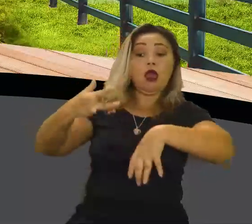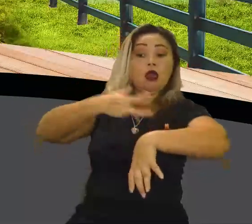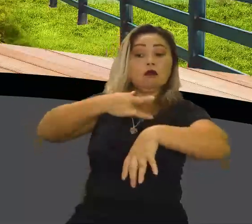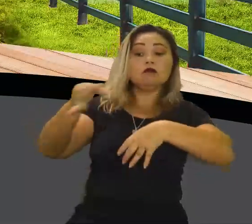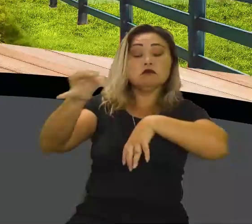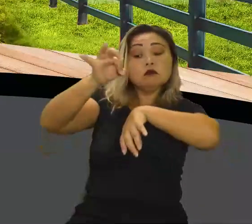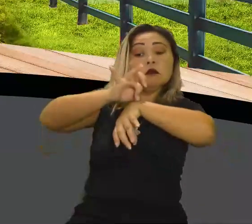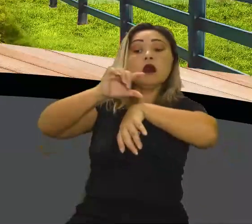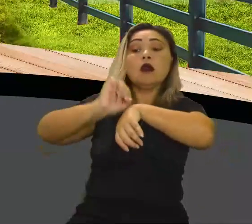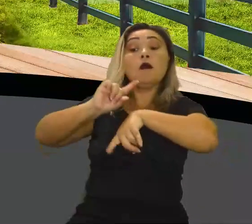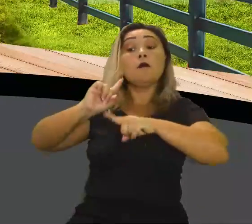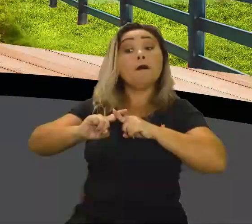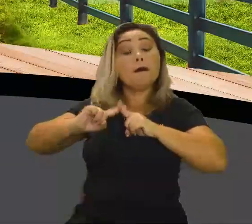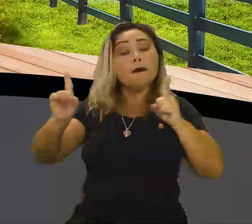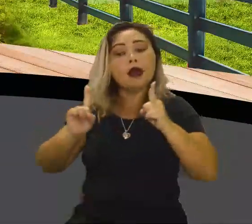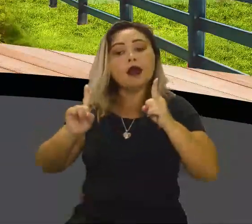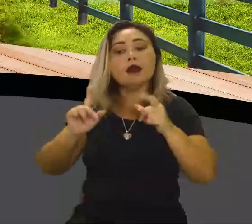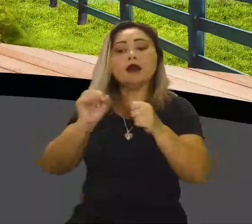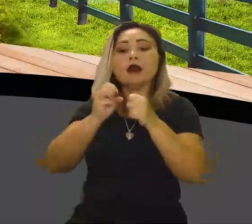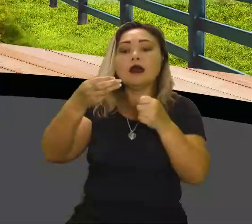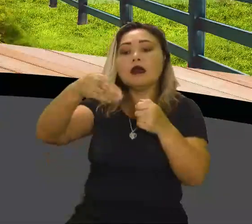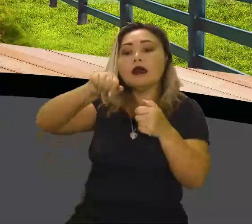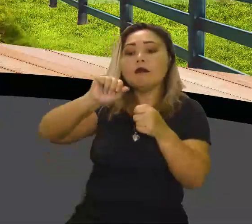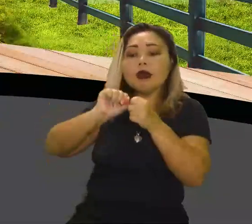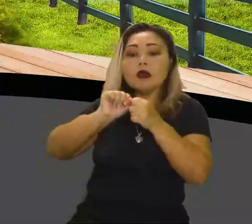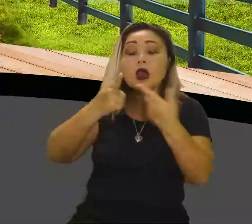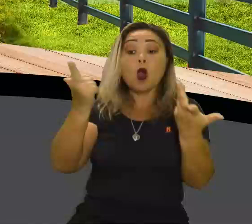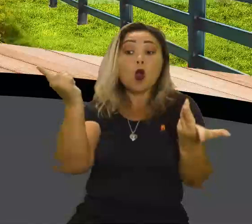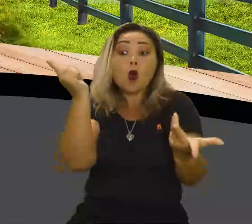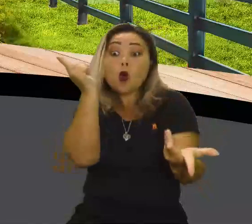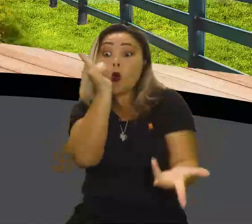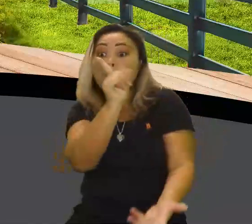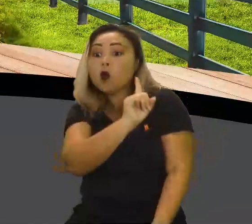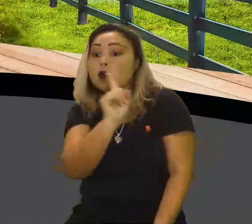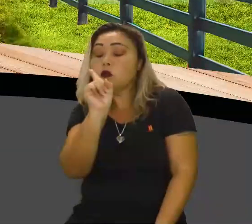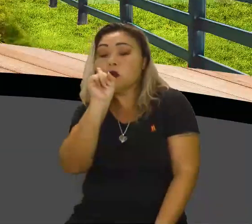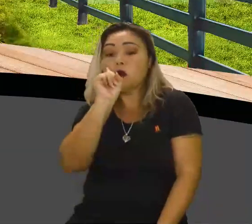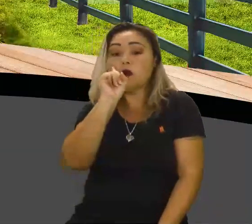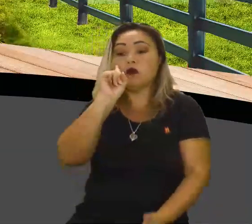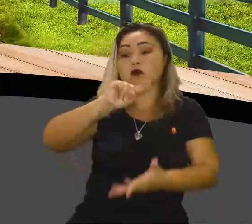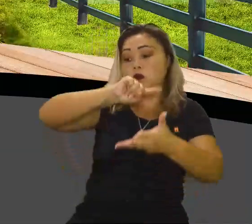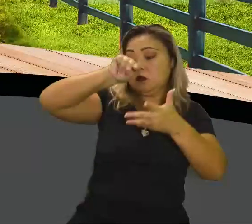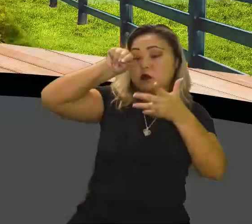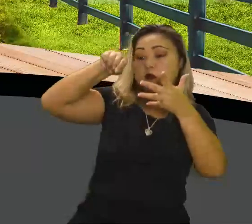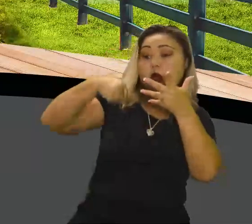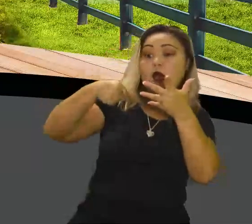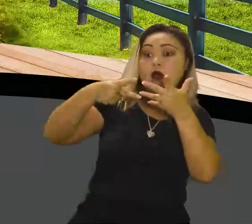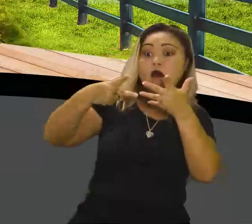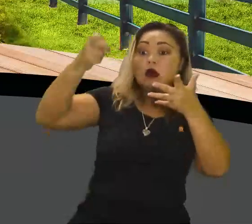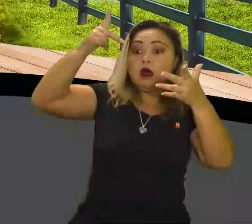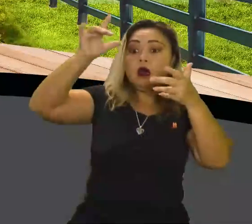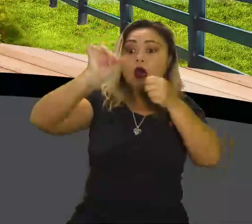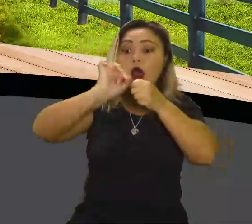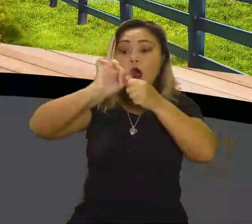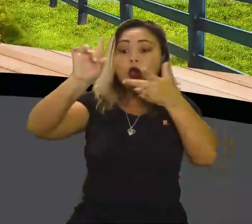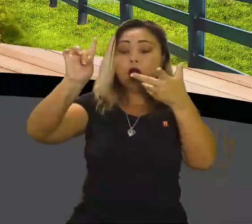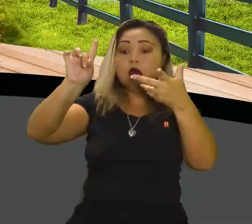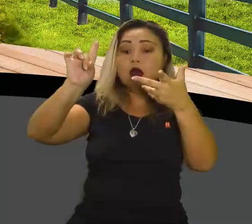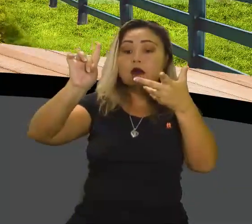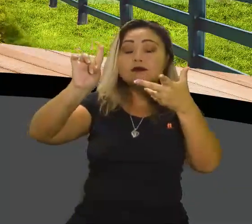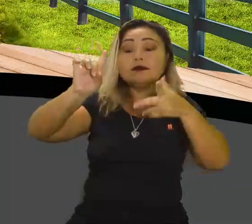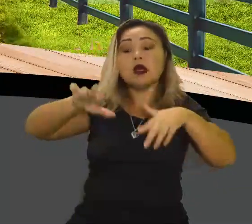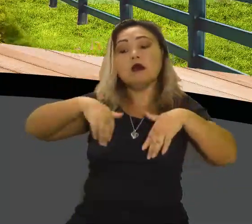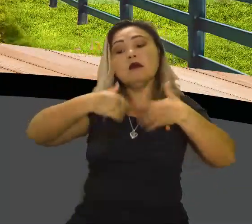que está ali, e aí ela fica empançadinha e não consegue pegar o abdômen dela para ferroar. Então ela fica